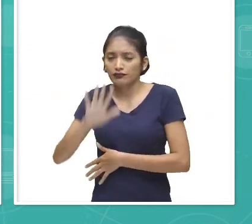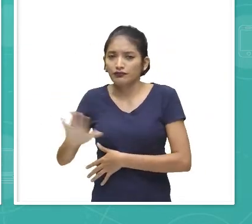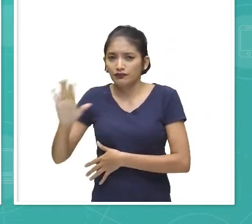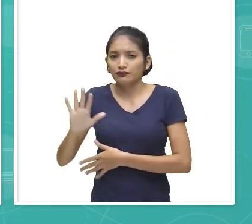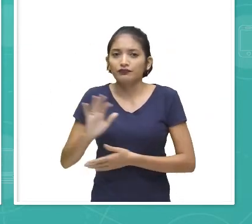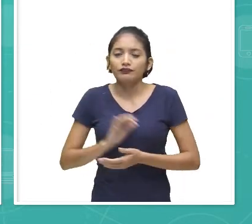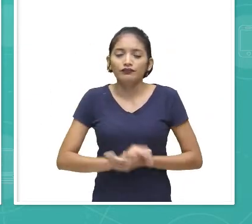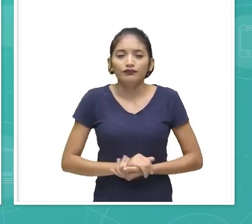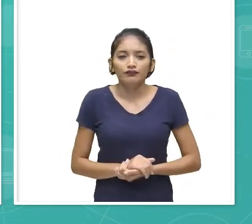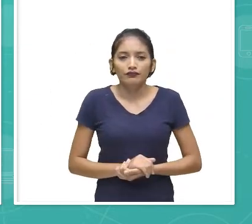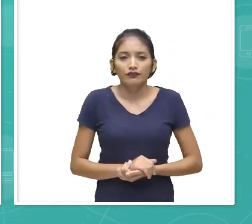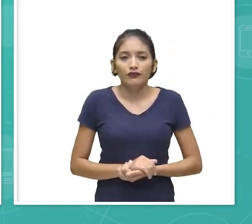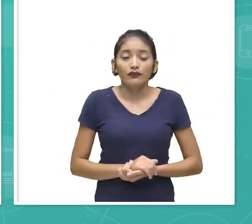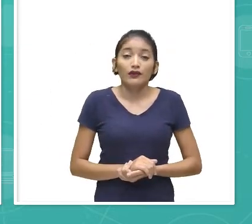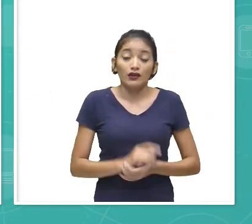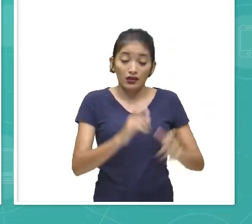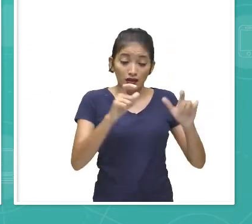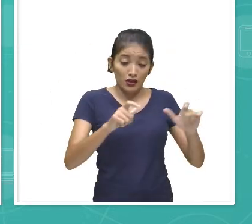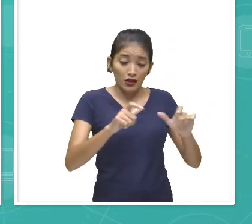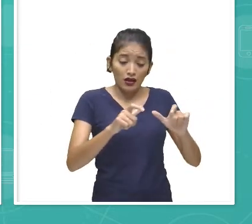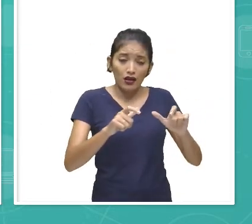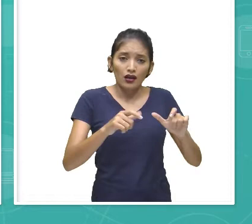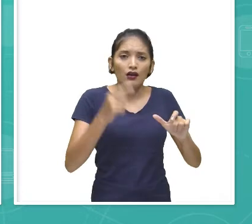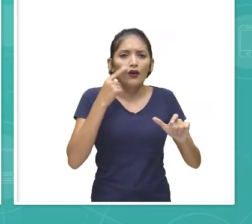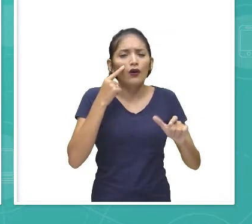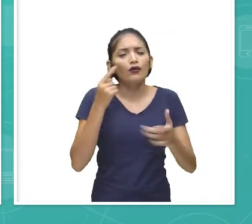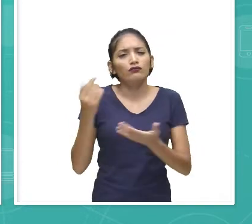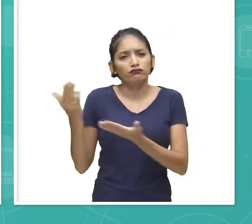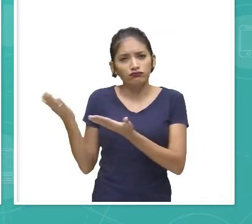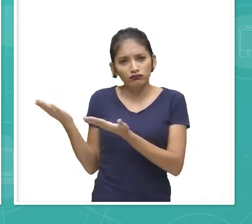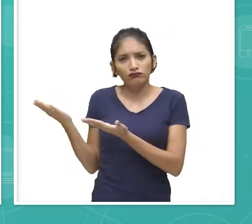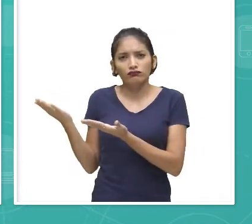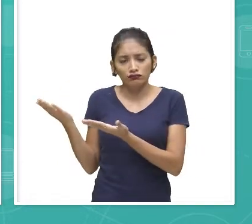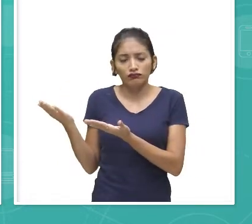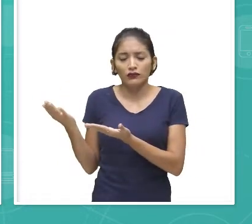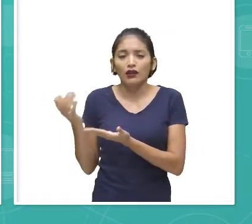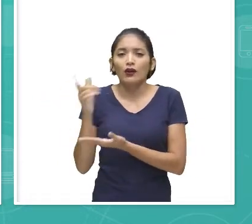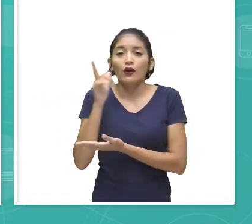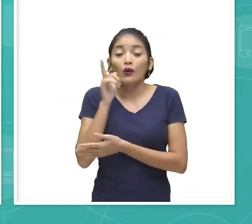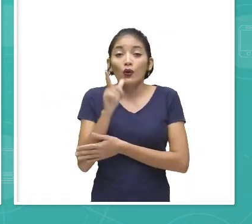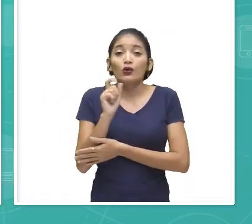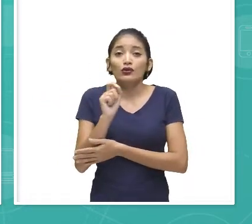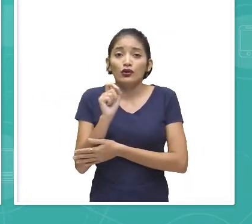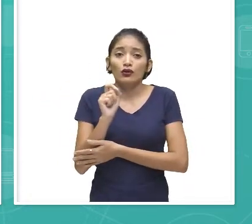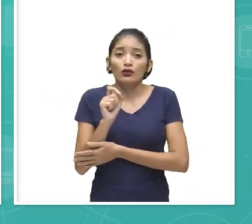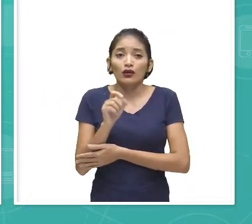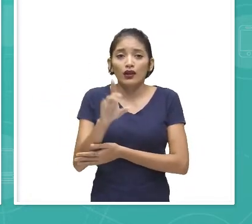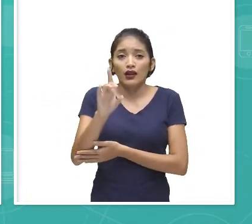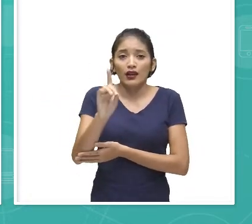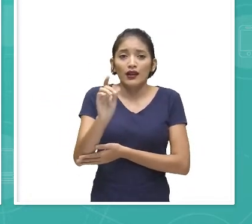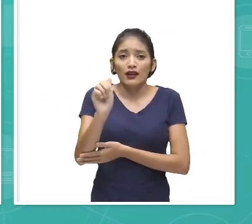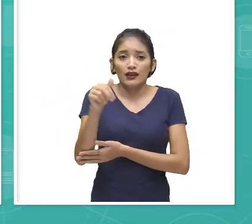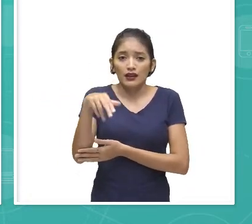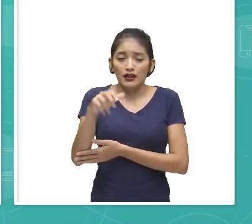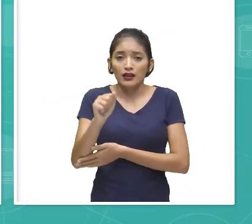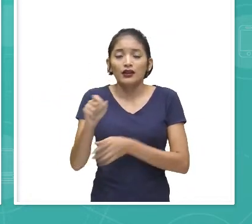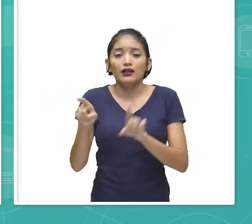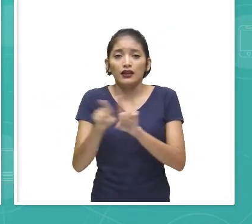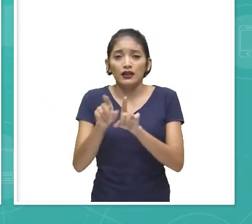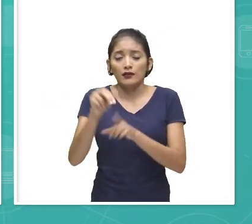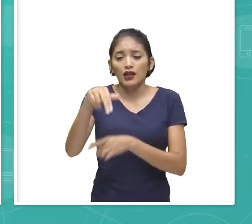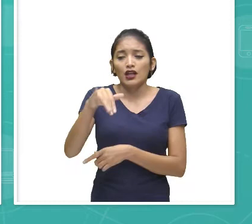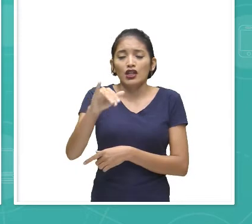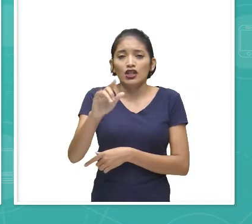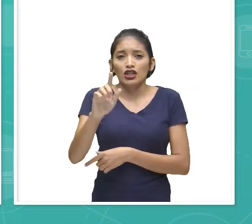uma nova região. Agora nesse mapa que aparece aí para vocês, a gente consegue ver Gana e Nigéria